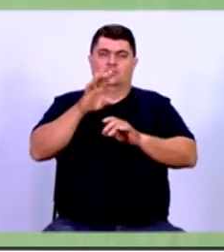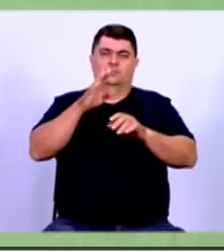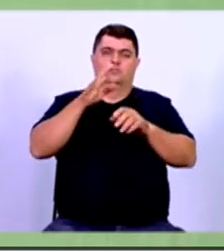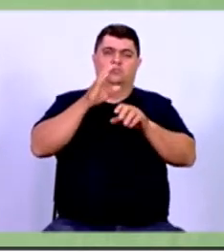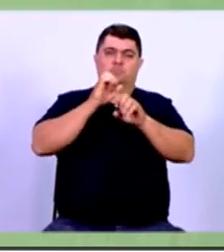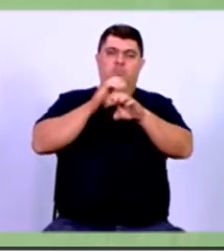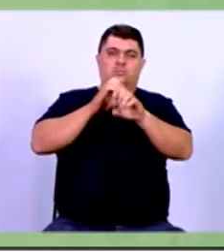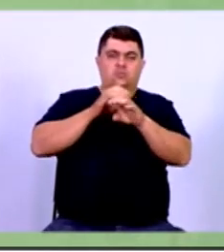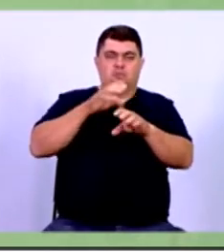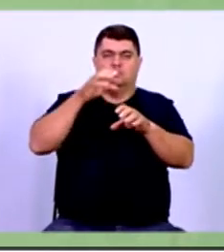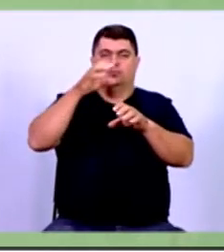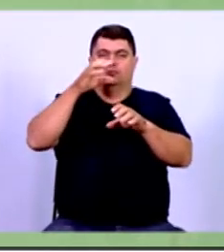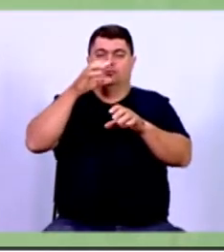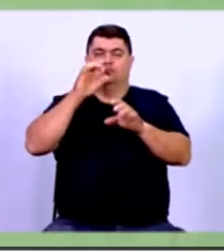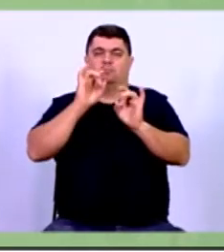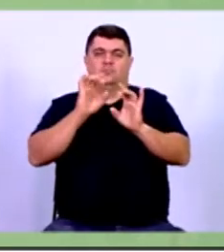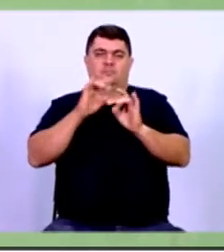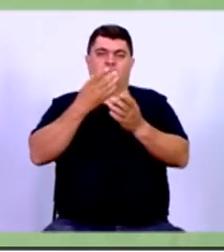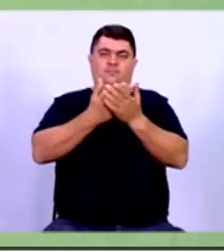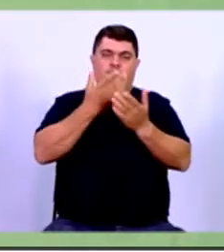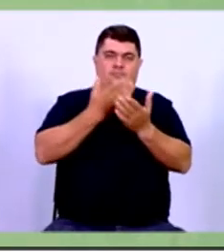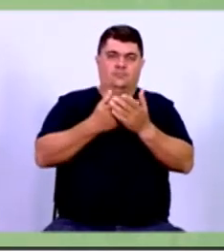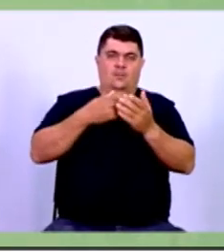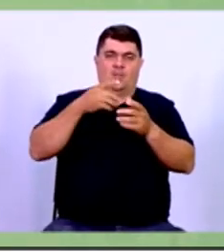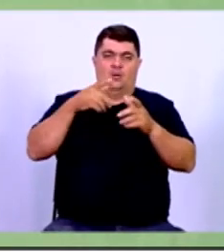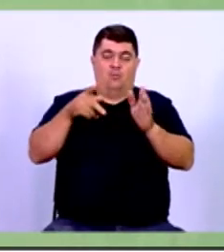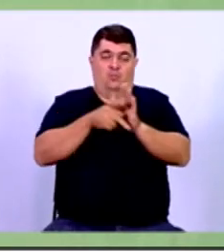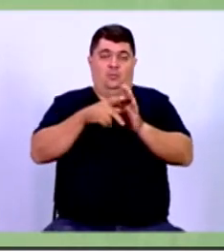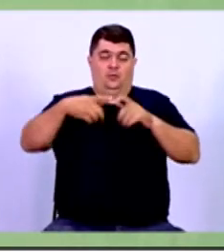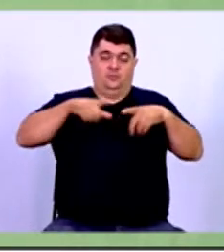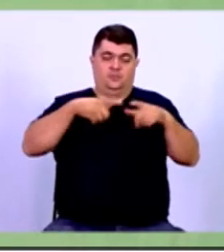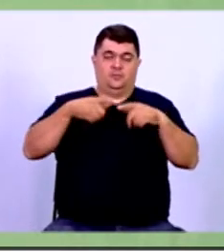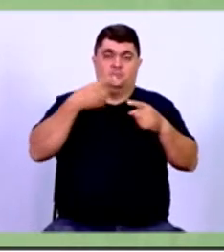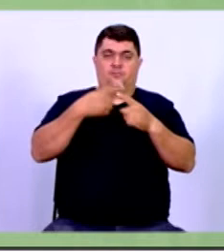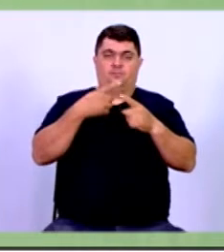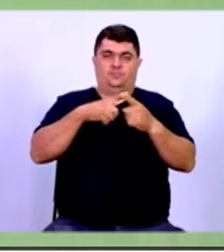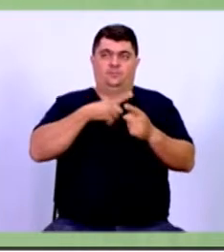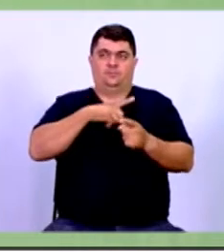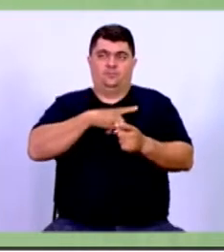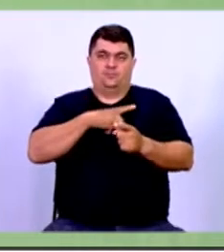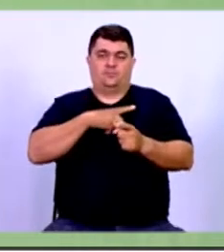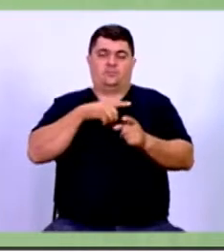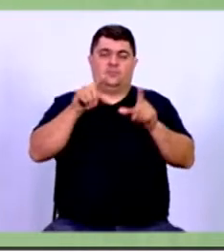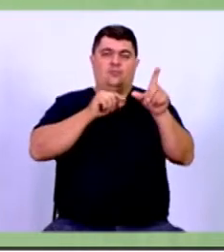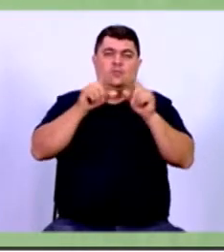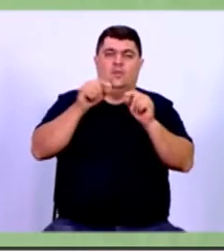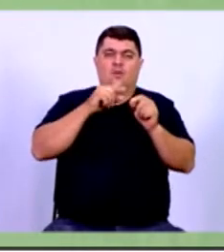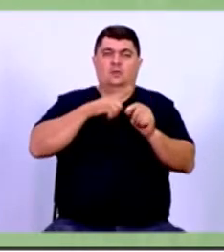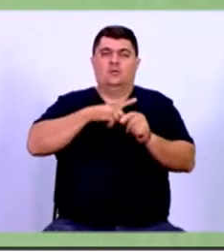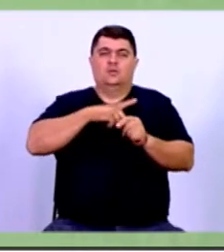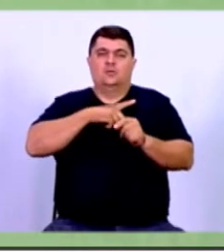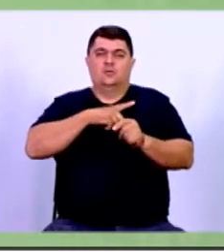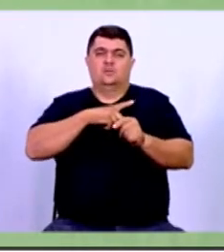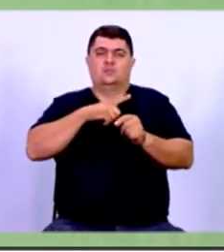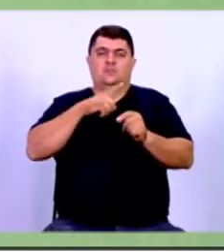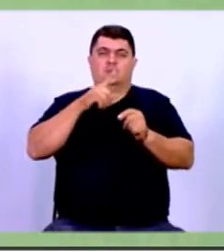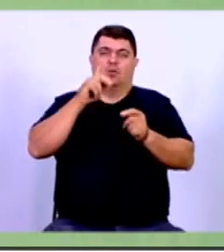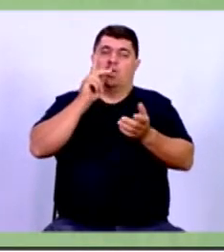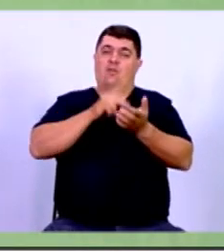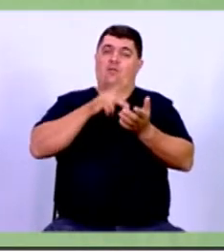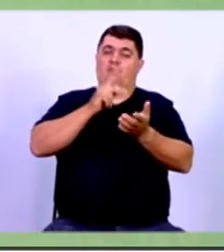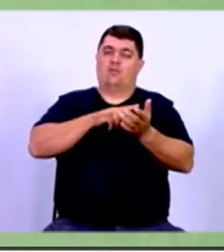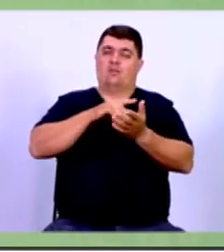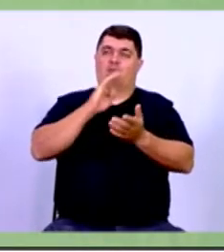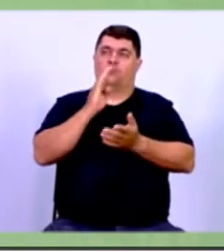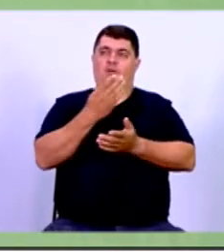escolar supervisionado no ambiente de trabalho, que visa a preparação para o trabalho produtivo dos educandos. É